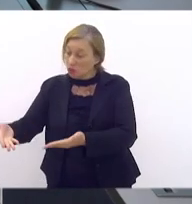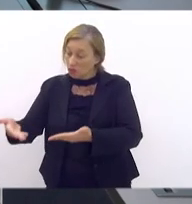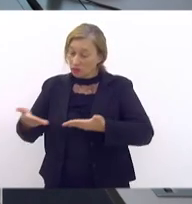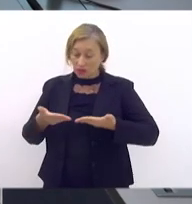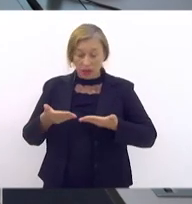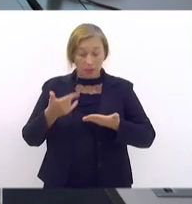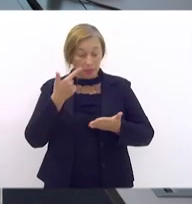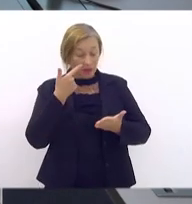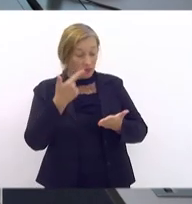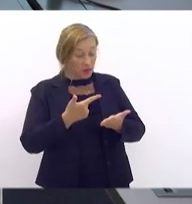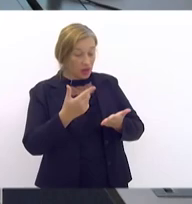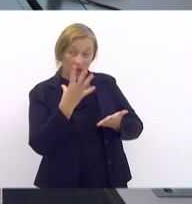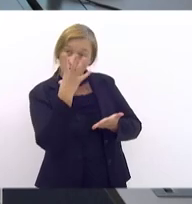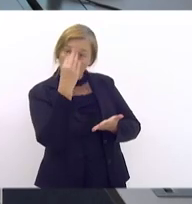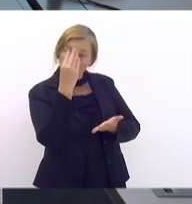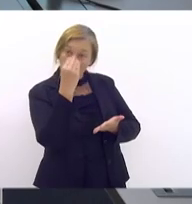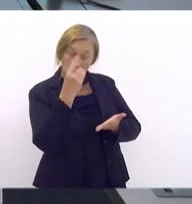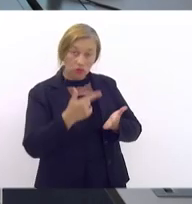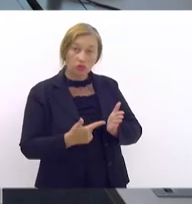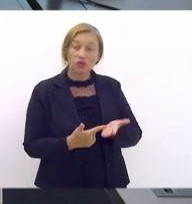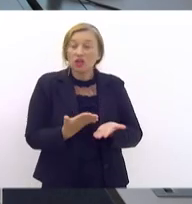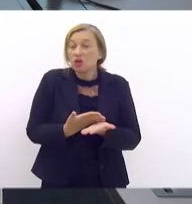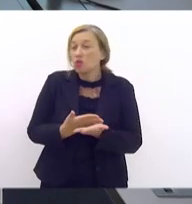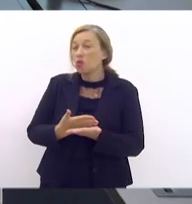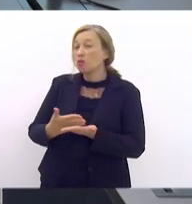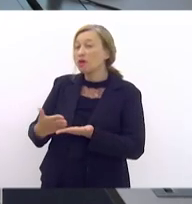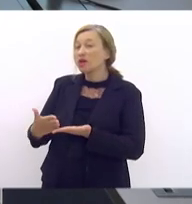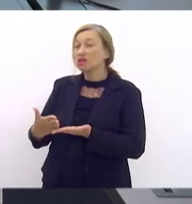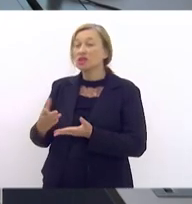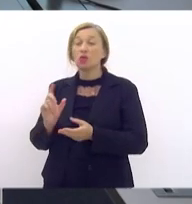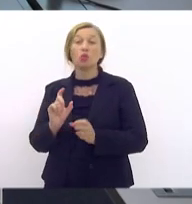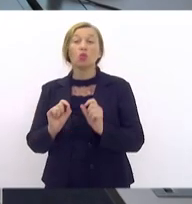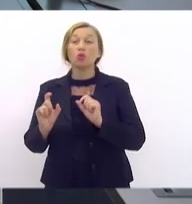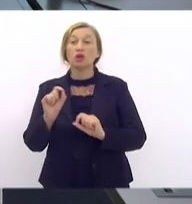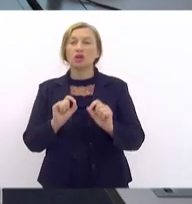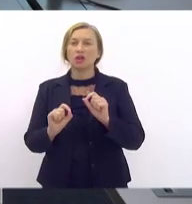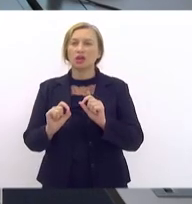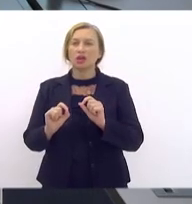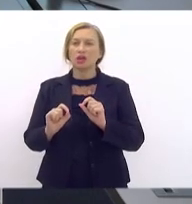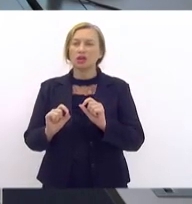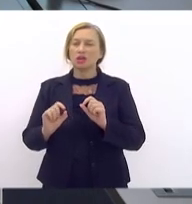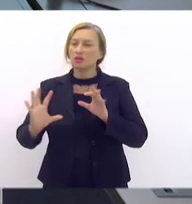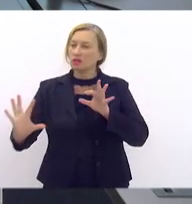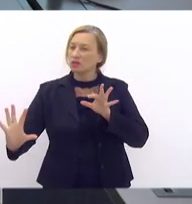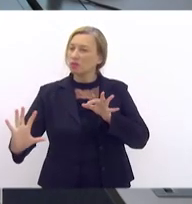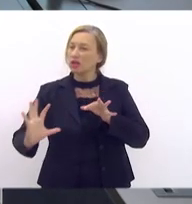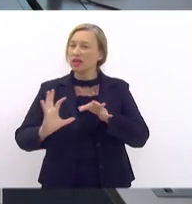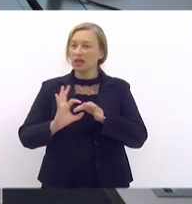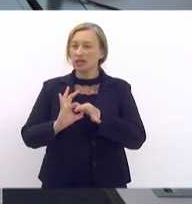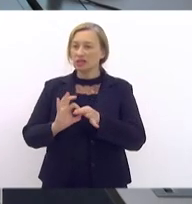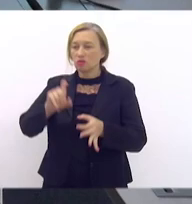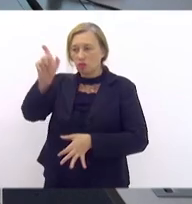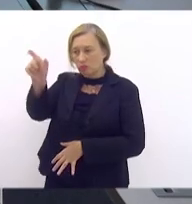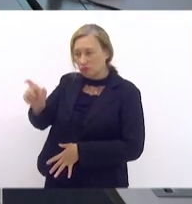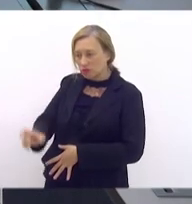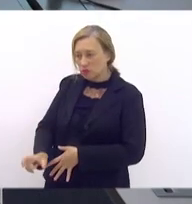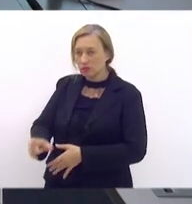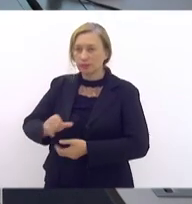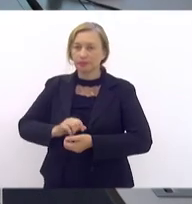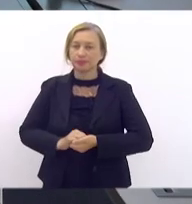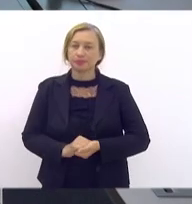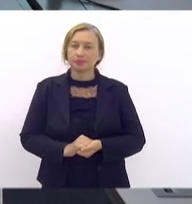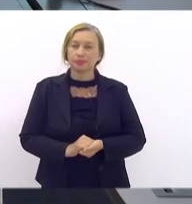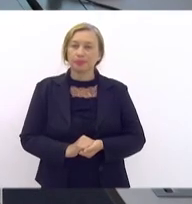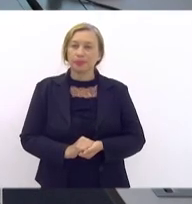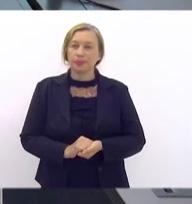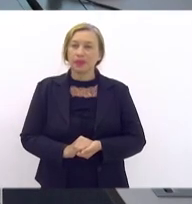ele começa a criar um vínculo de cooperatividade com aquela pessoa e